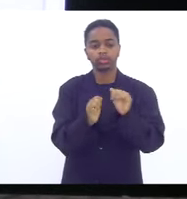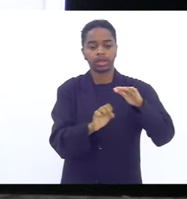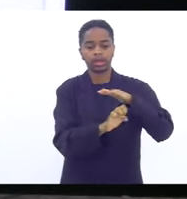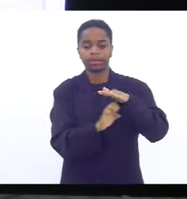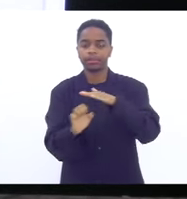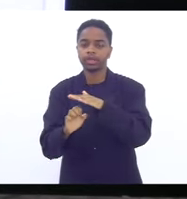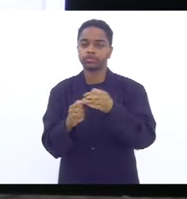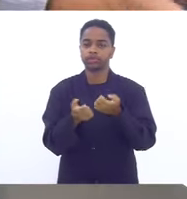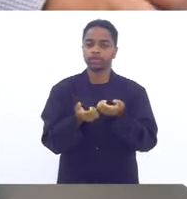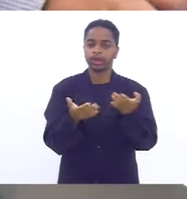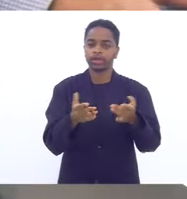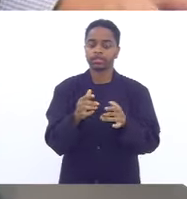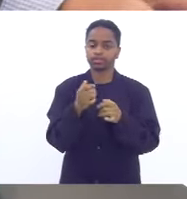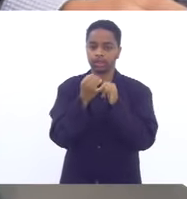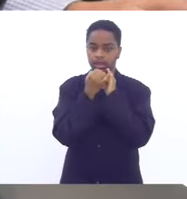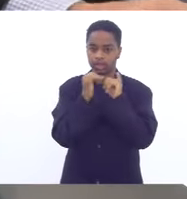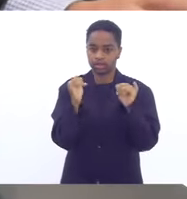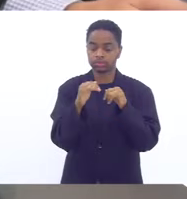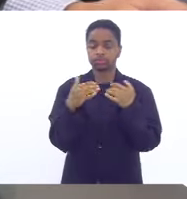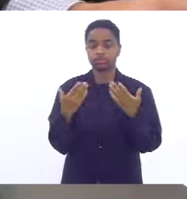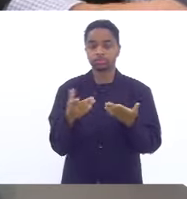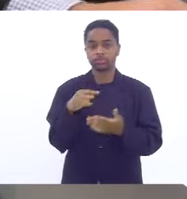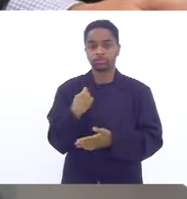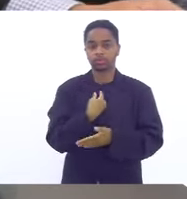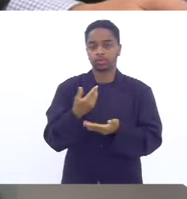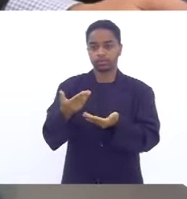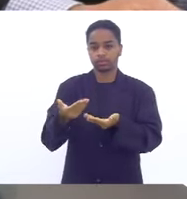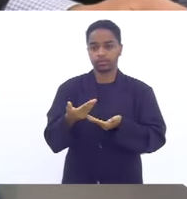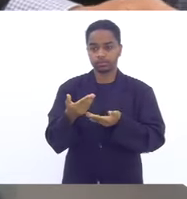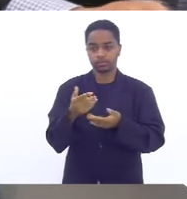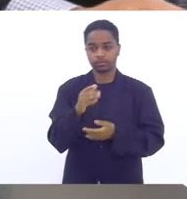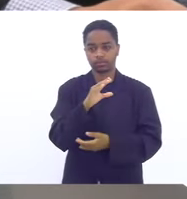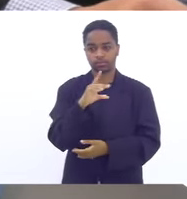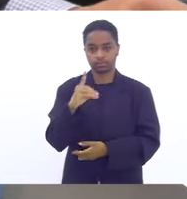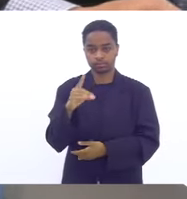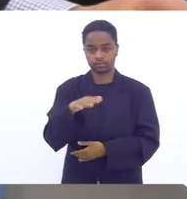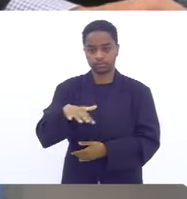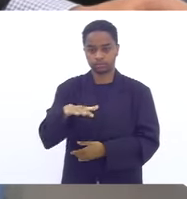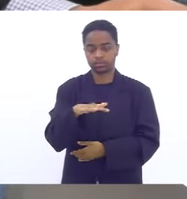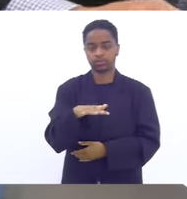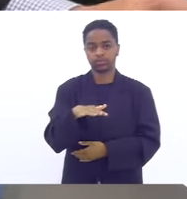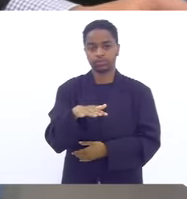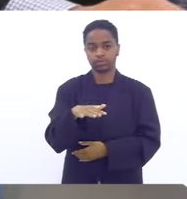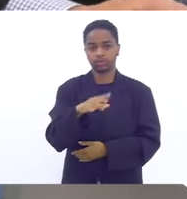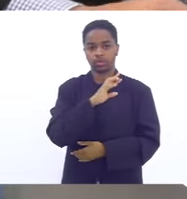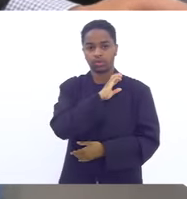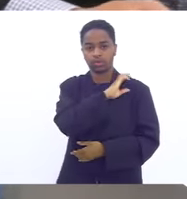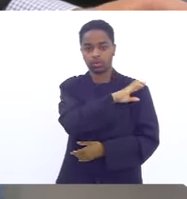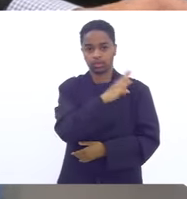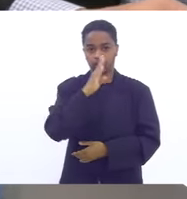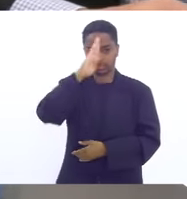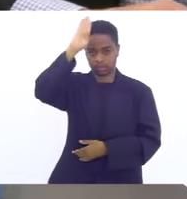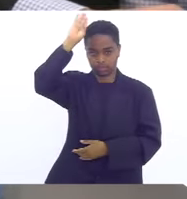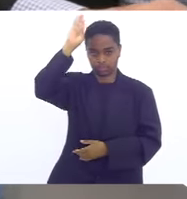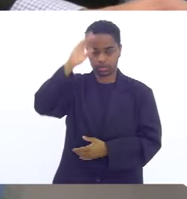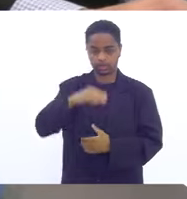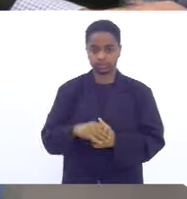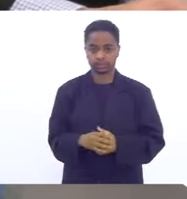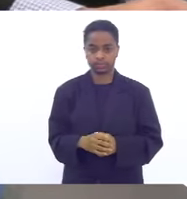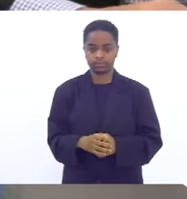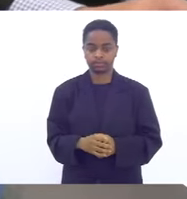energia. E aí nós convidamos para ser o coordenador de emergência e energia um coronel do Corpo de Bombeiros, que